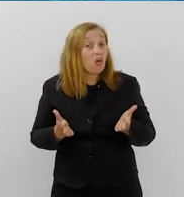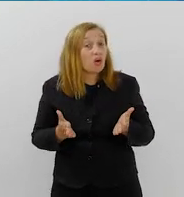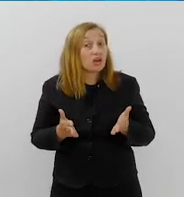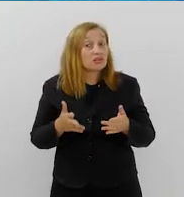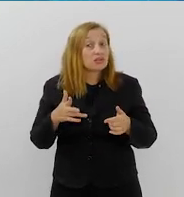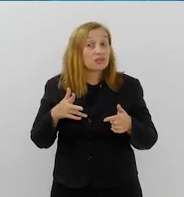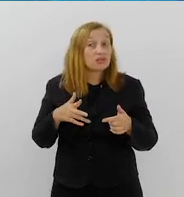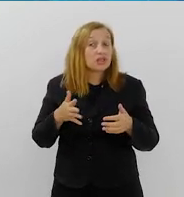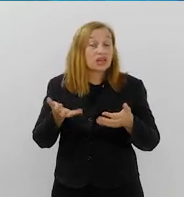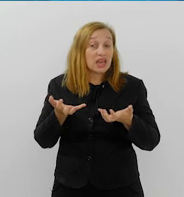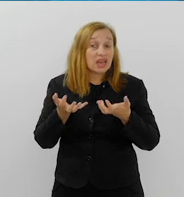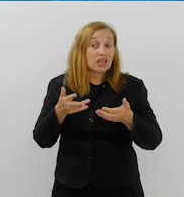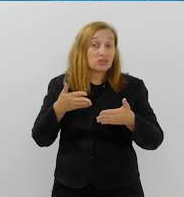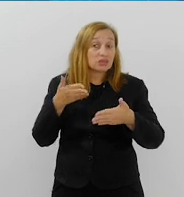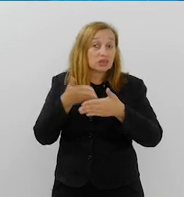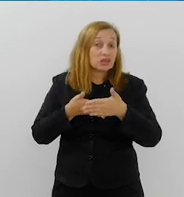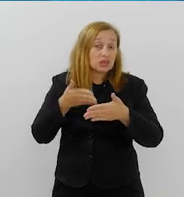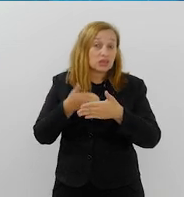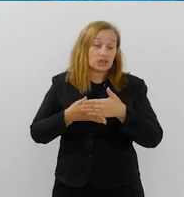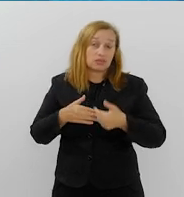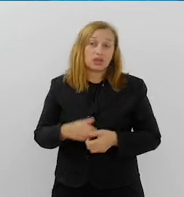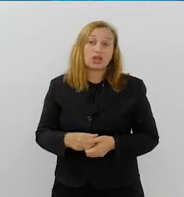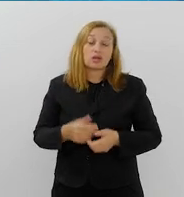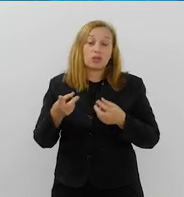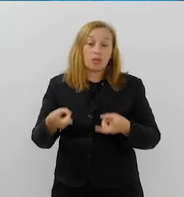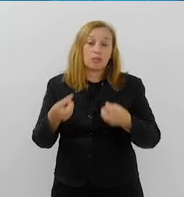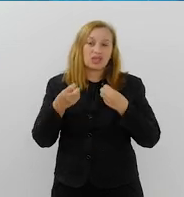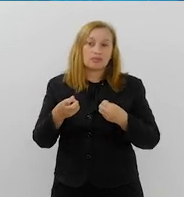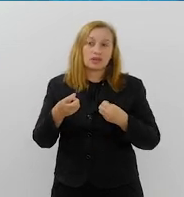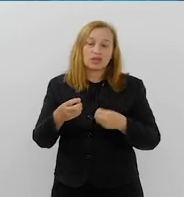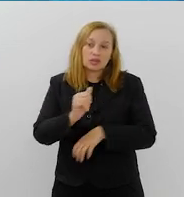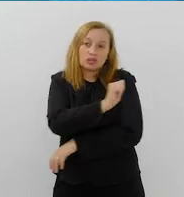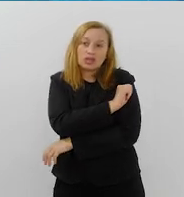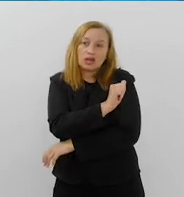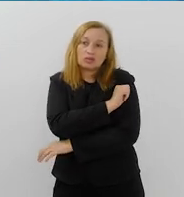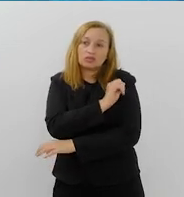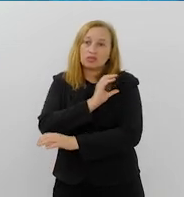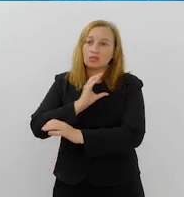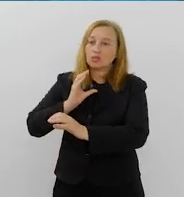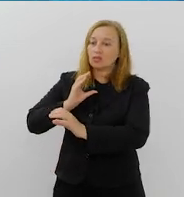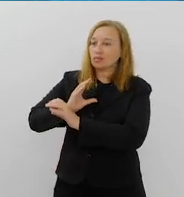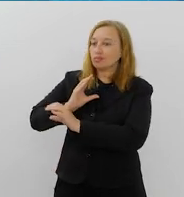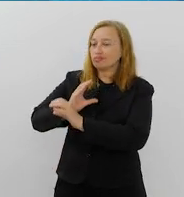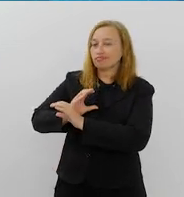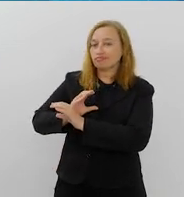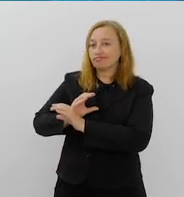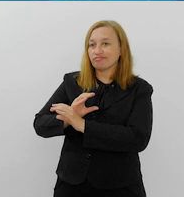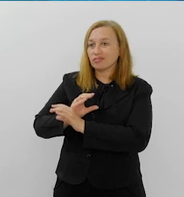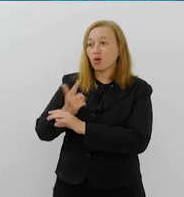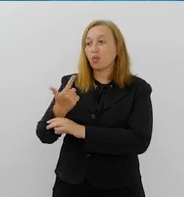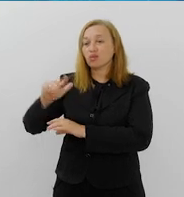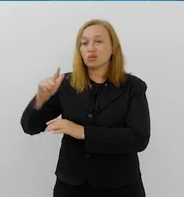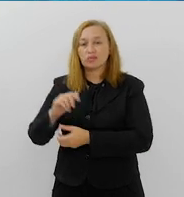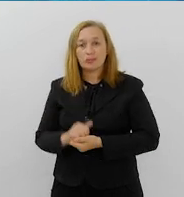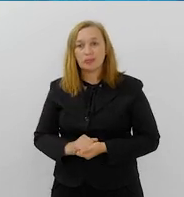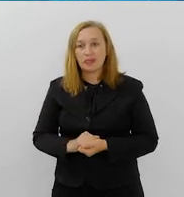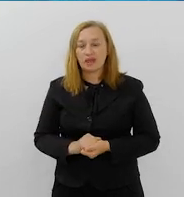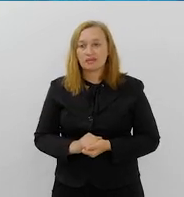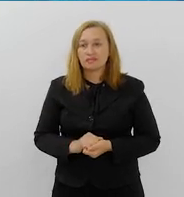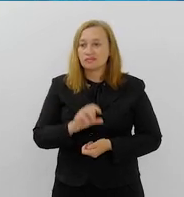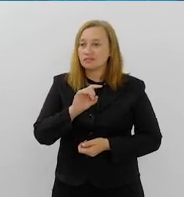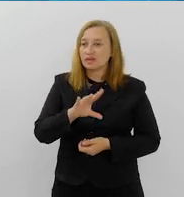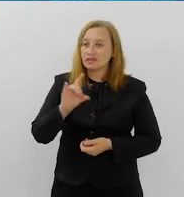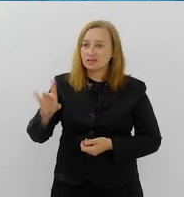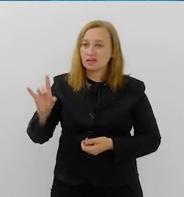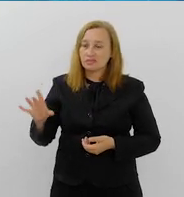agora está vindo essa restrição? Porque eles estão percebendo que os alunos não se relacionam mais entre eles. Vai cada